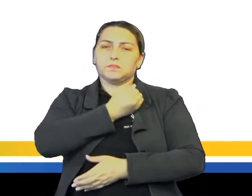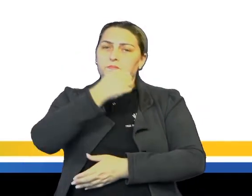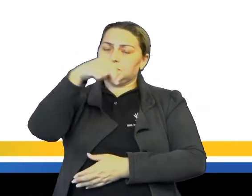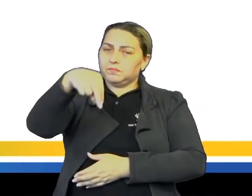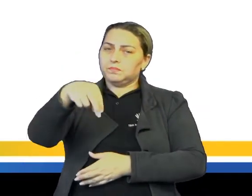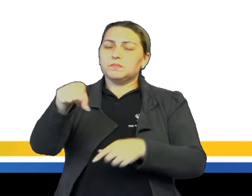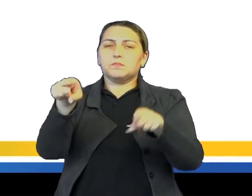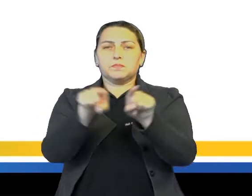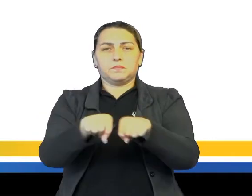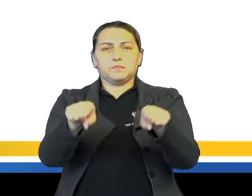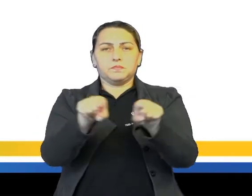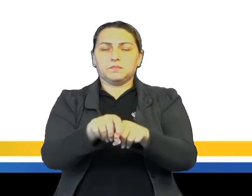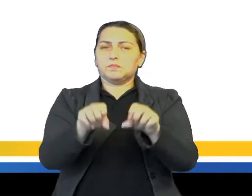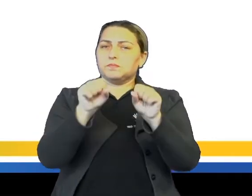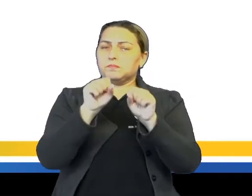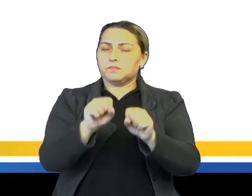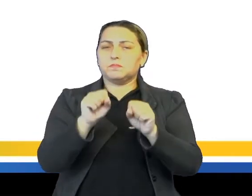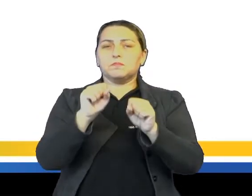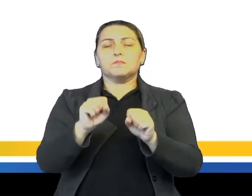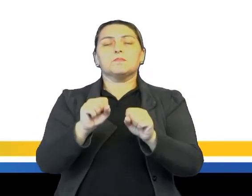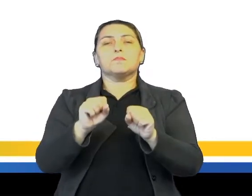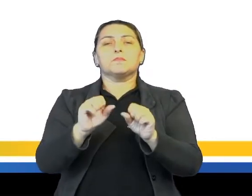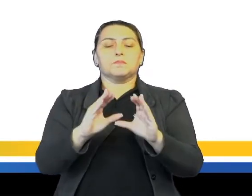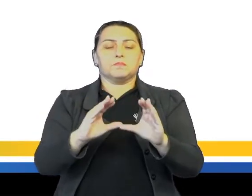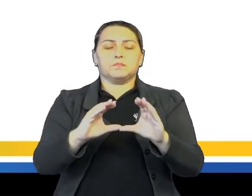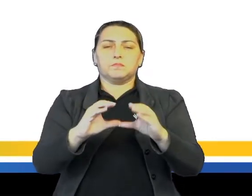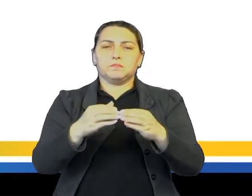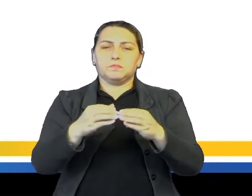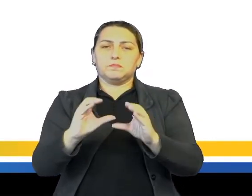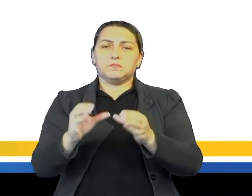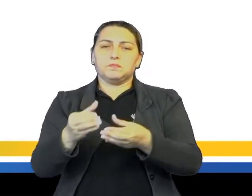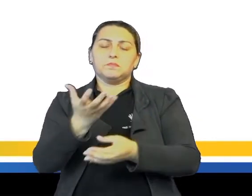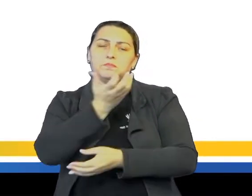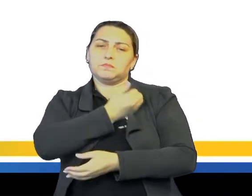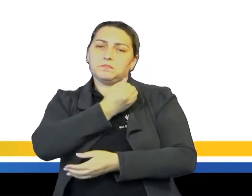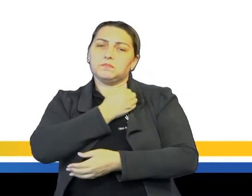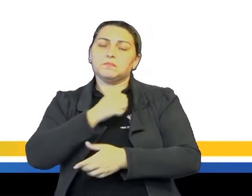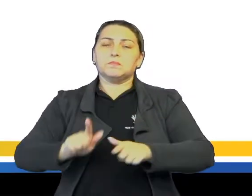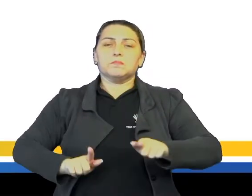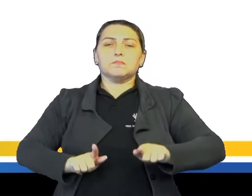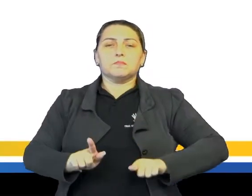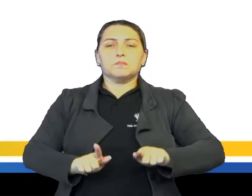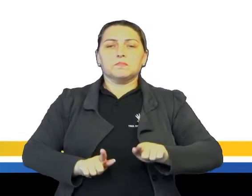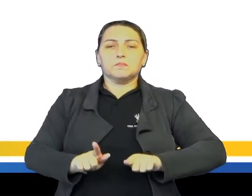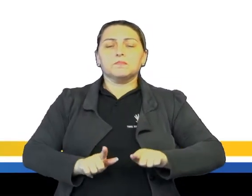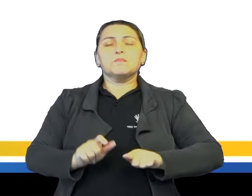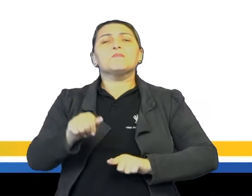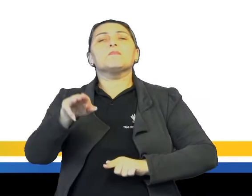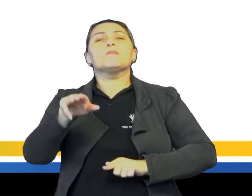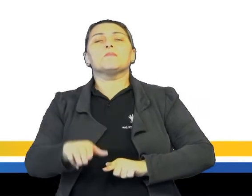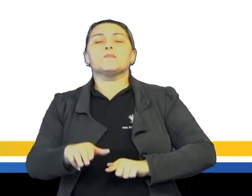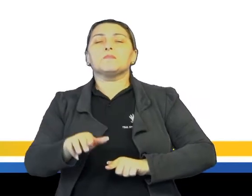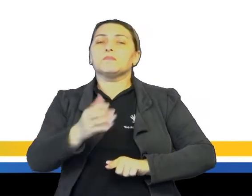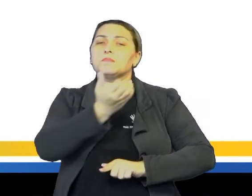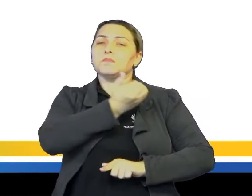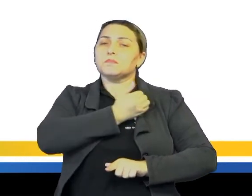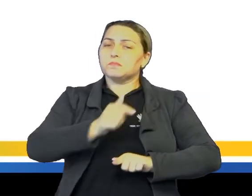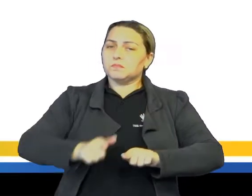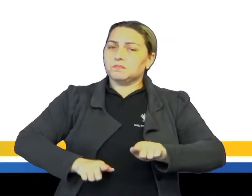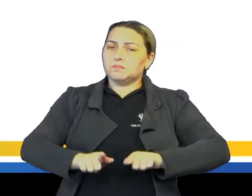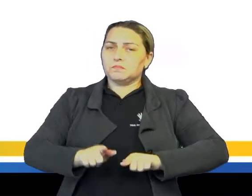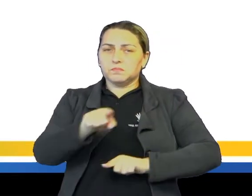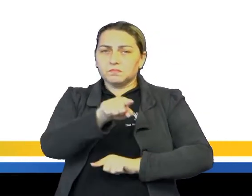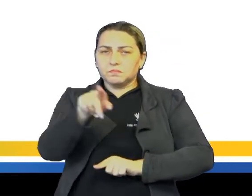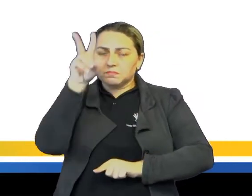ele também pode ser subdividido em um conjunto dos números primos. Quem são esses primos, gente?